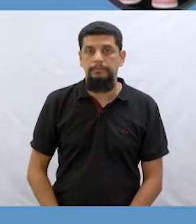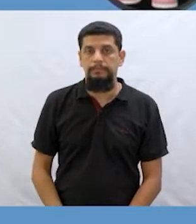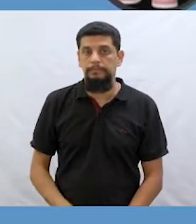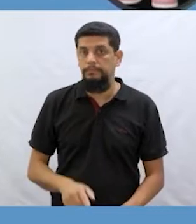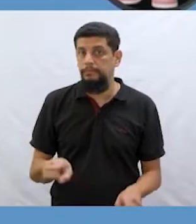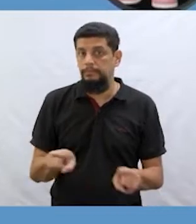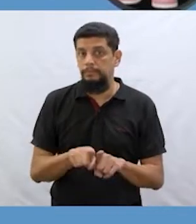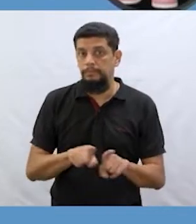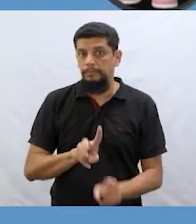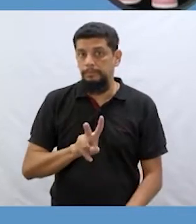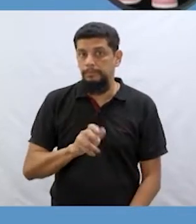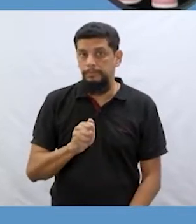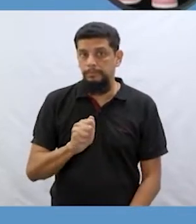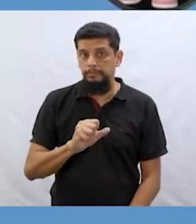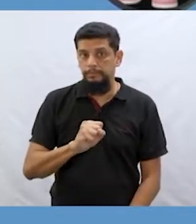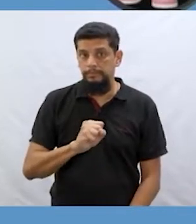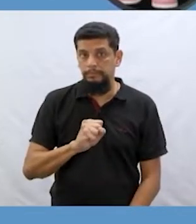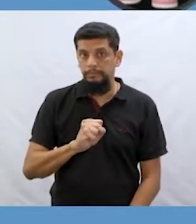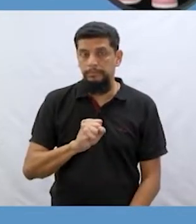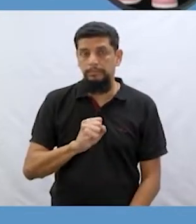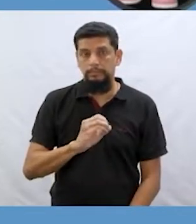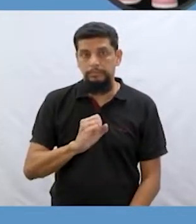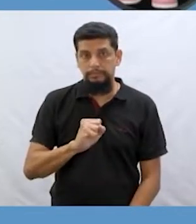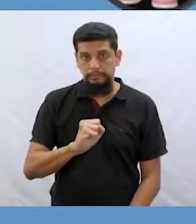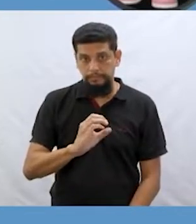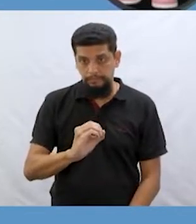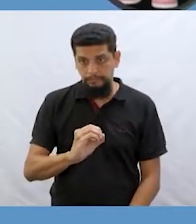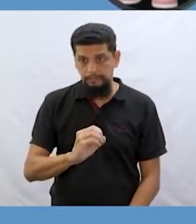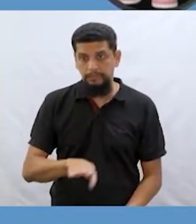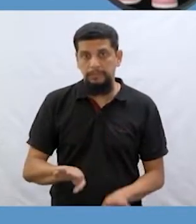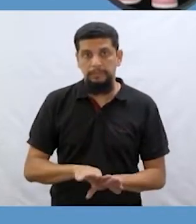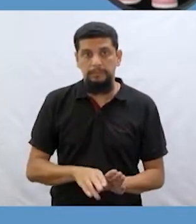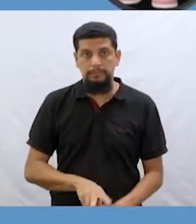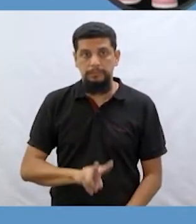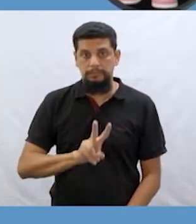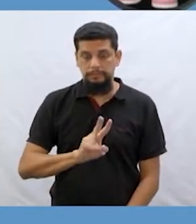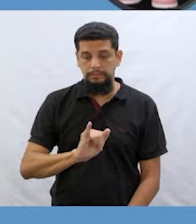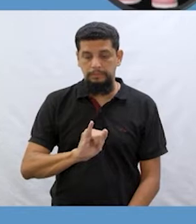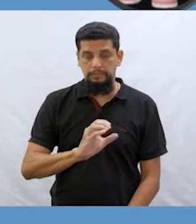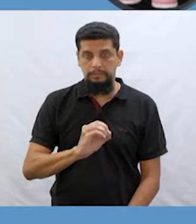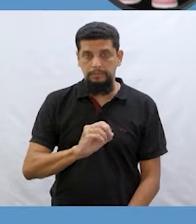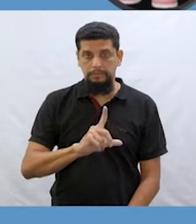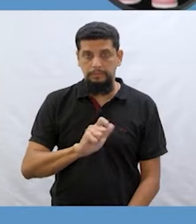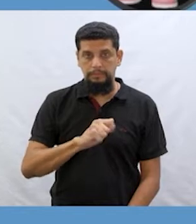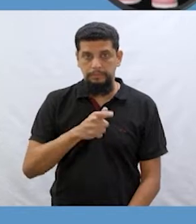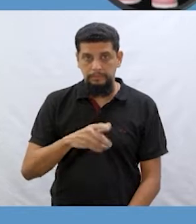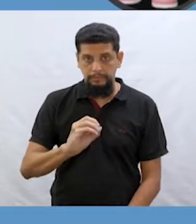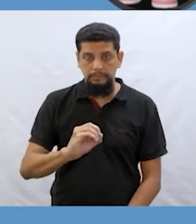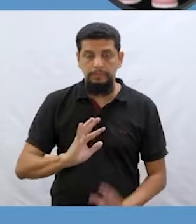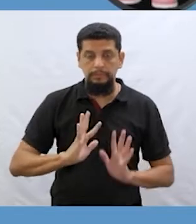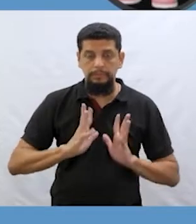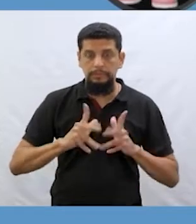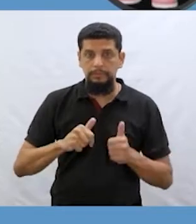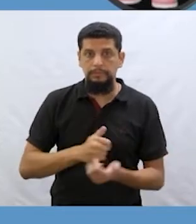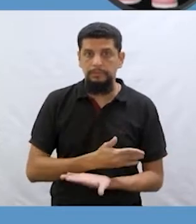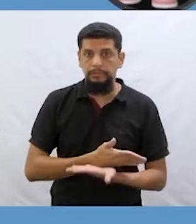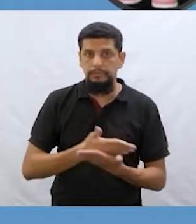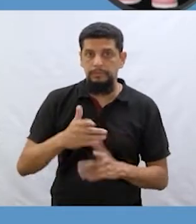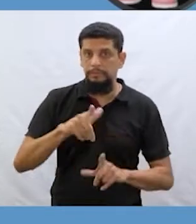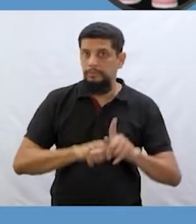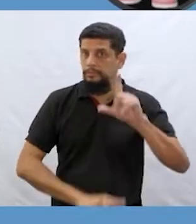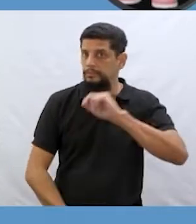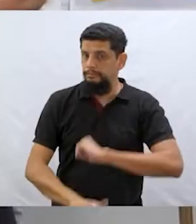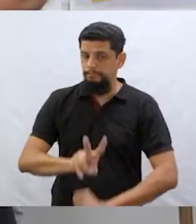do vaso. E também temos o instrumento musical, que é o violão. Todas